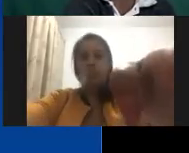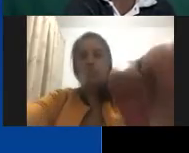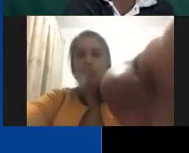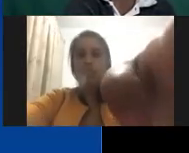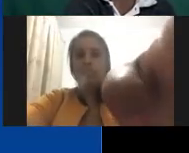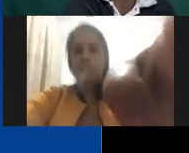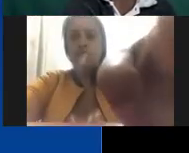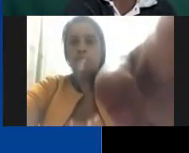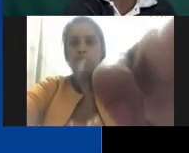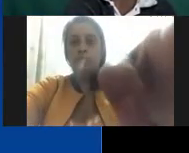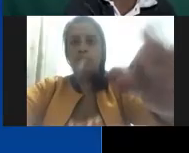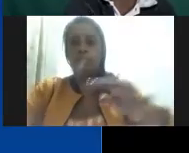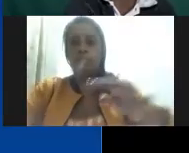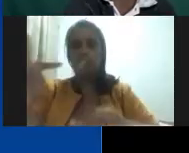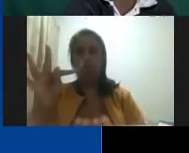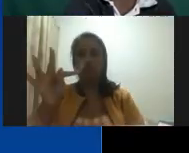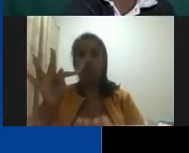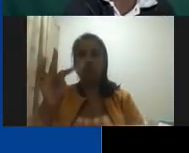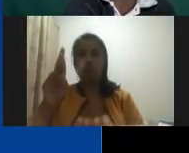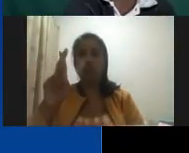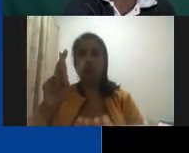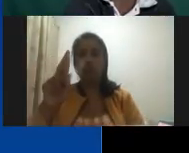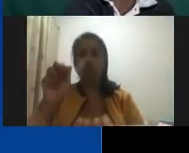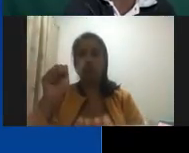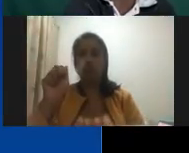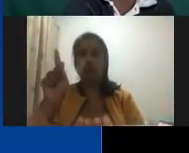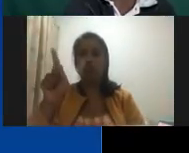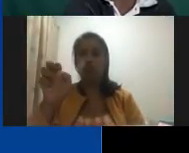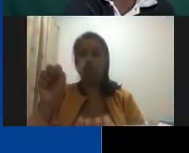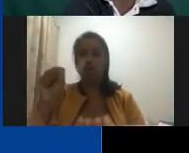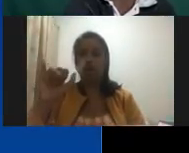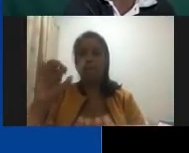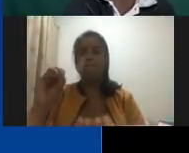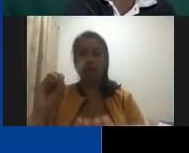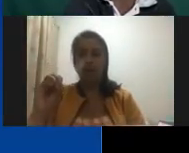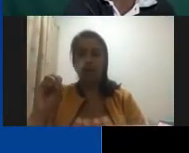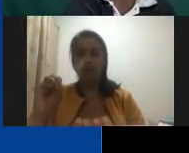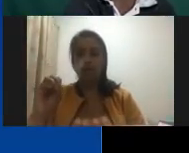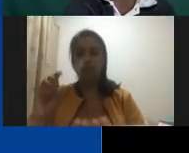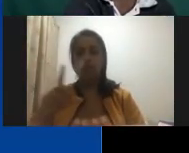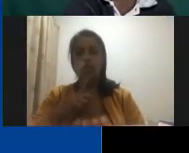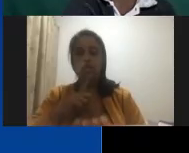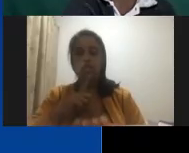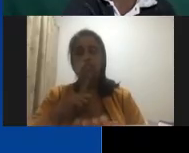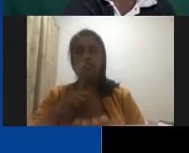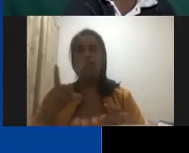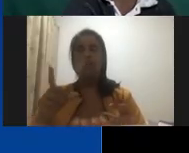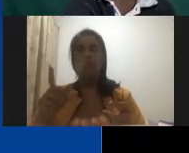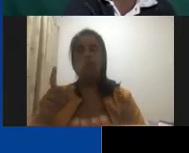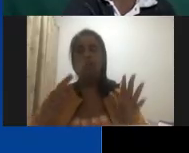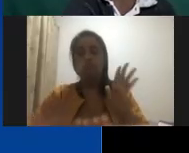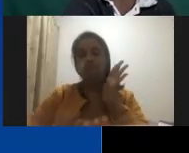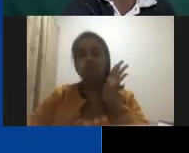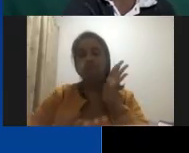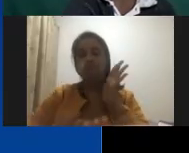meio oblíquo aqui, ó. Então, ele tem um certo grau de transversalidade nas suas fibras. Então, quando ele contrai,